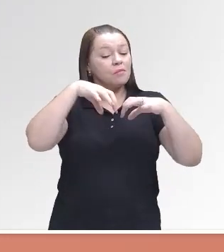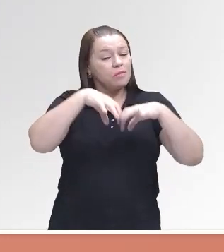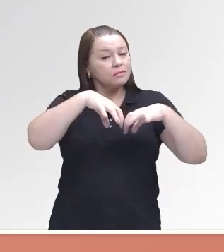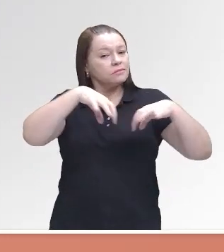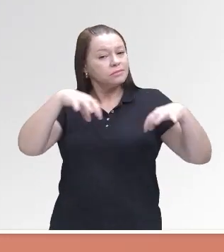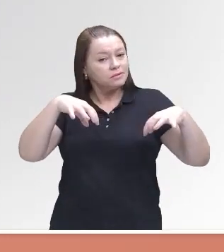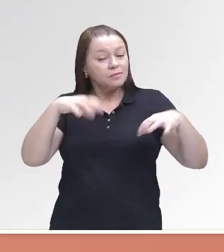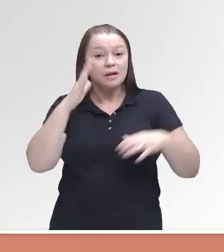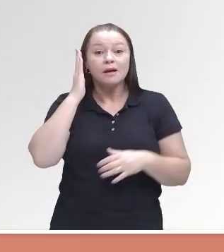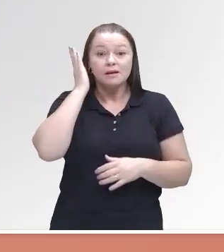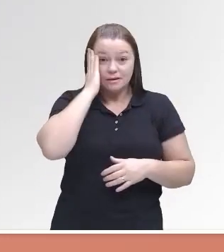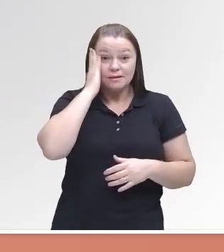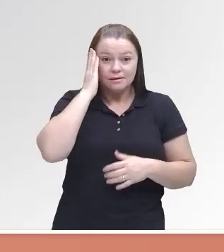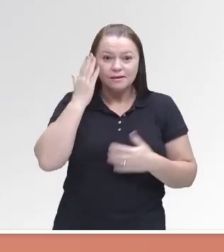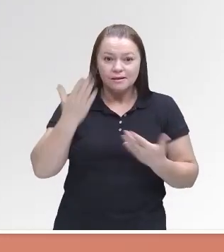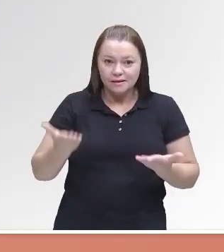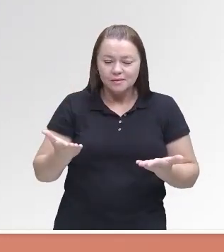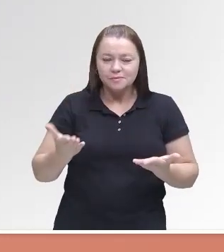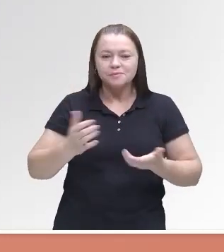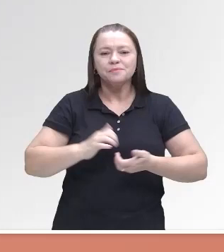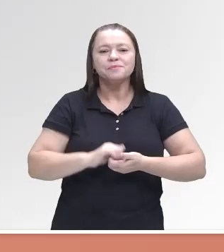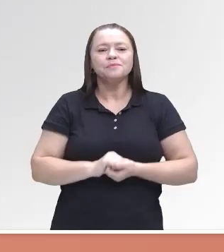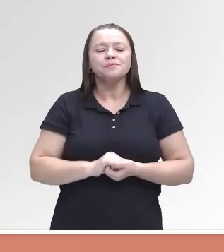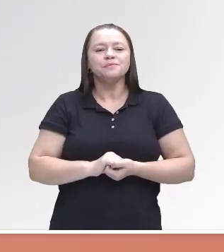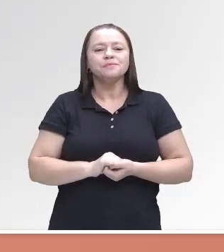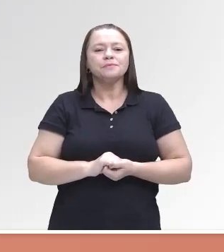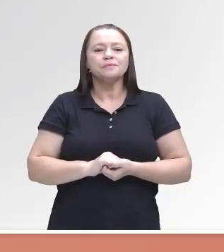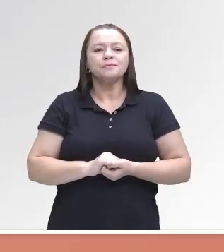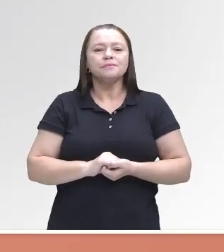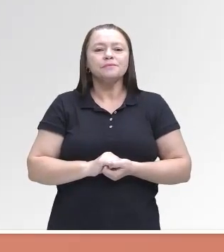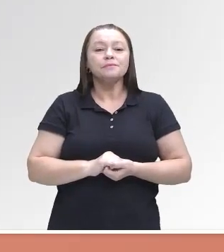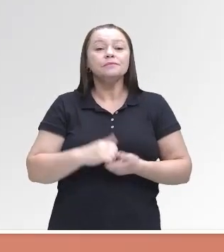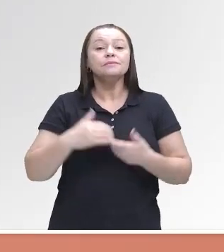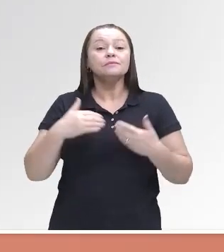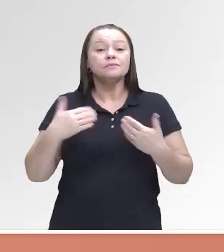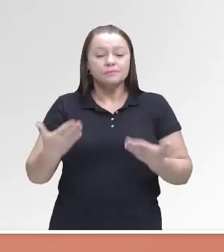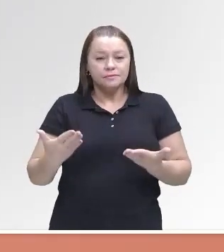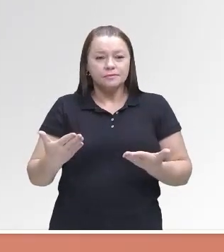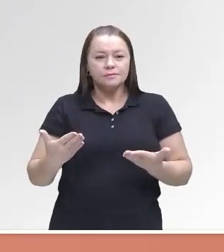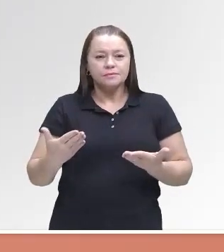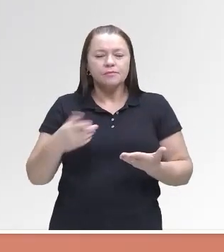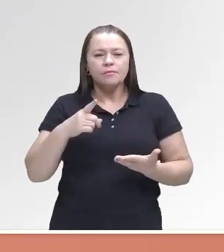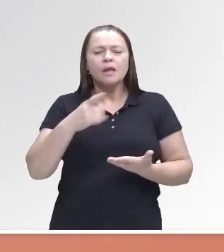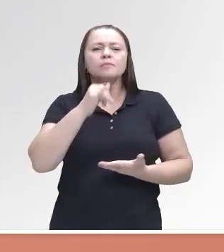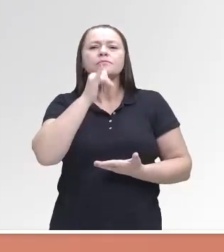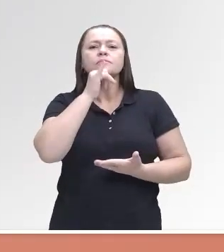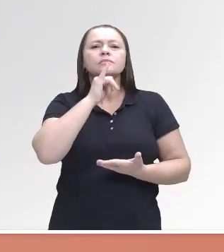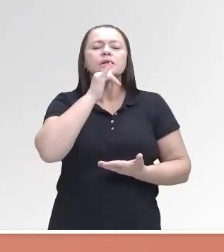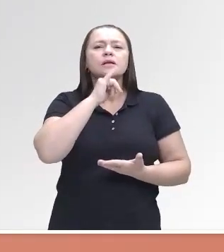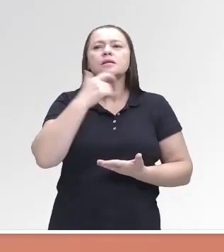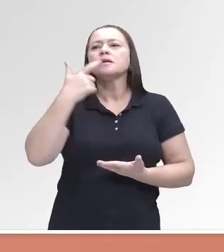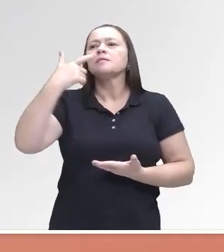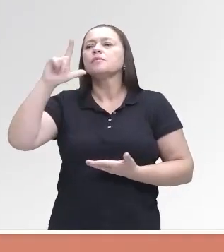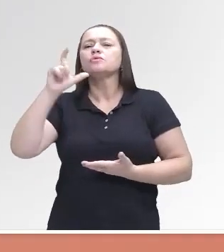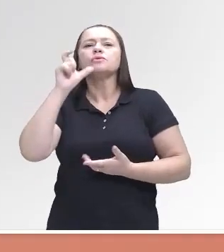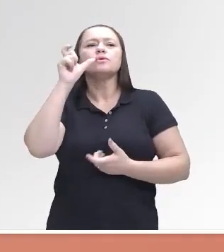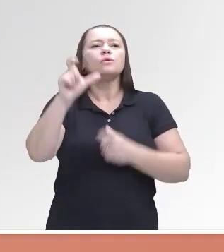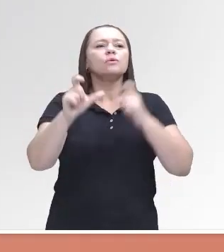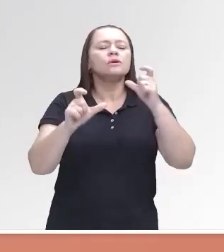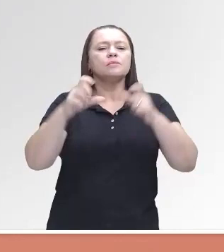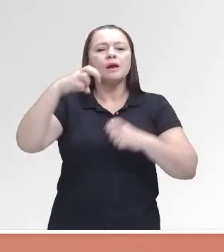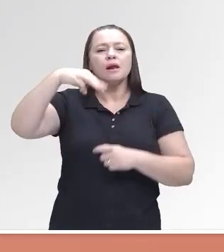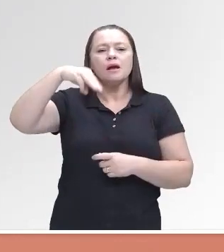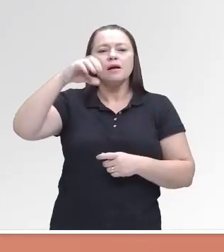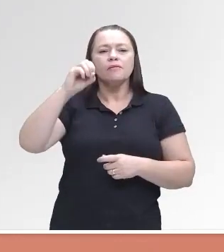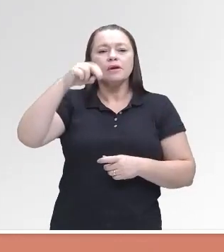monossílabas. Entenderam, crianças? Olhem para mim. Me dê exemplos de outras palavras